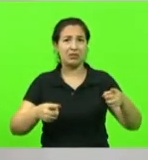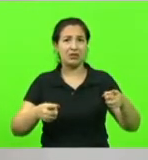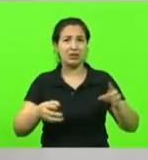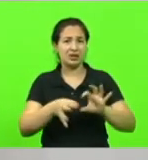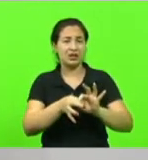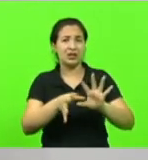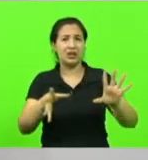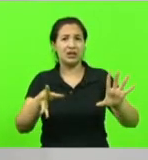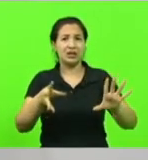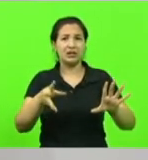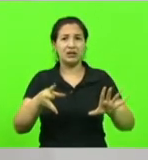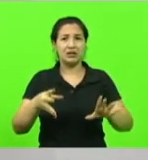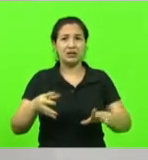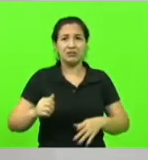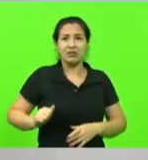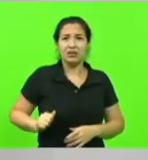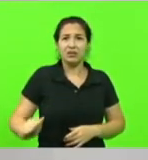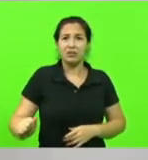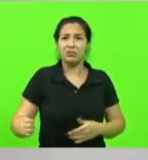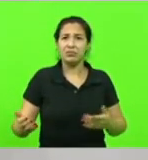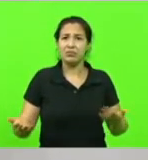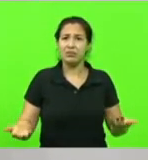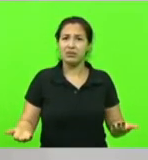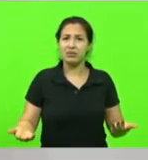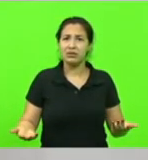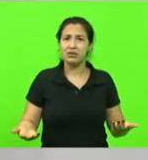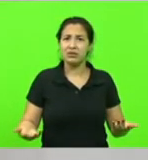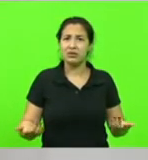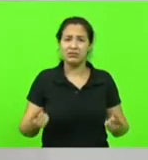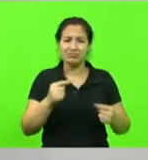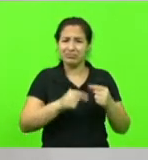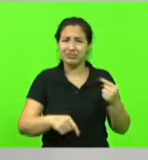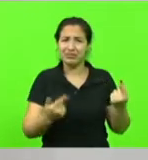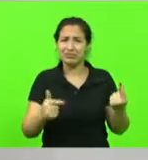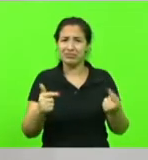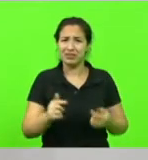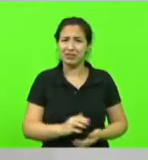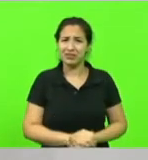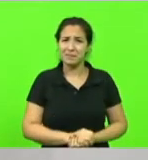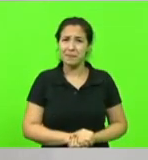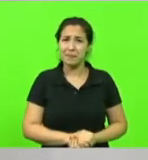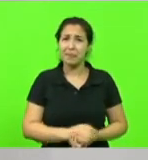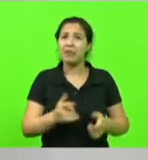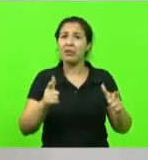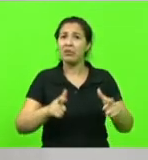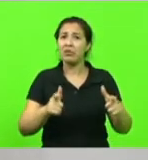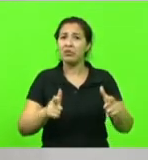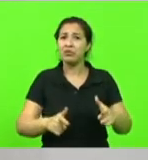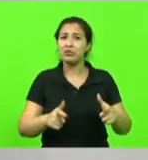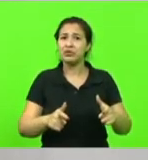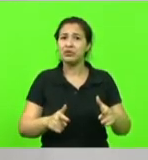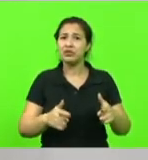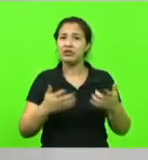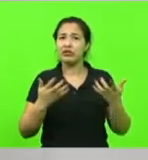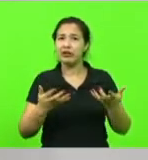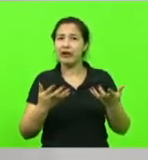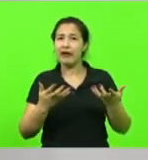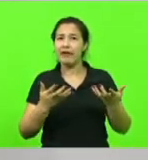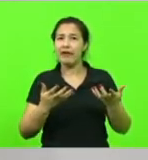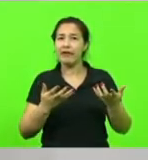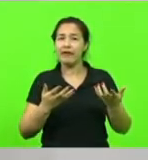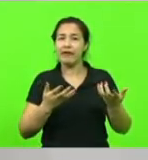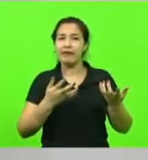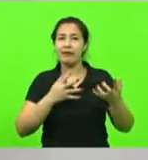escolas? Onde é que está escrito isso? Isso não existe. Onde é que se tenta ludibriar o parlamento e a